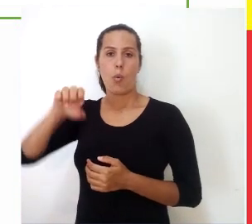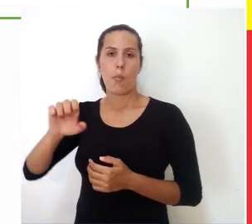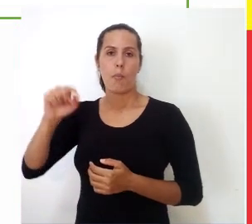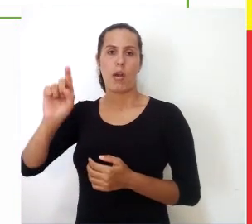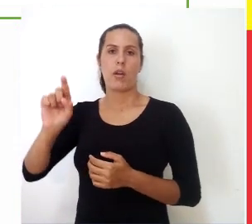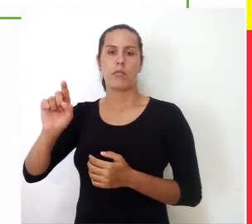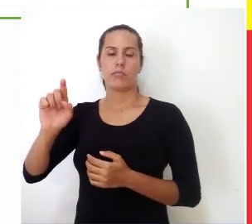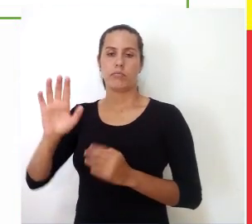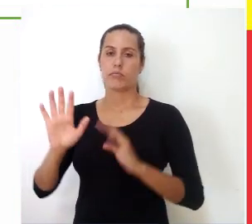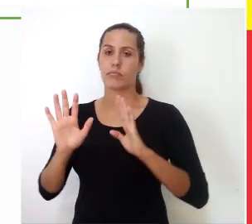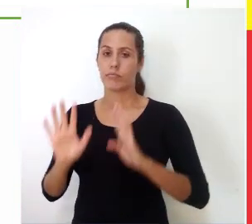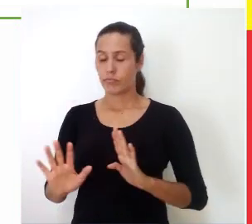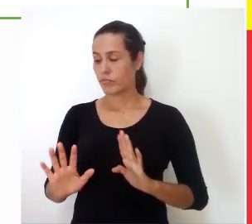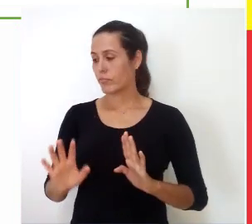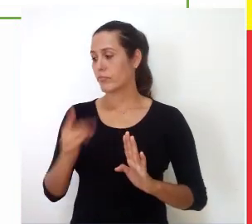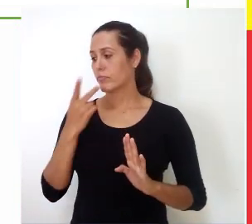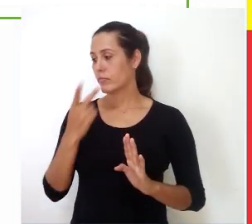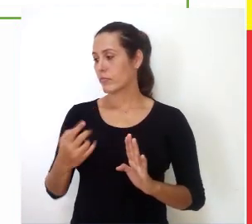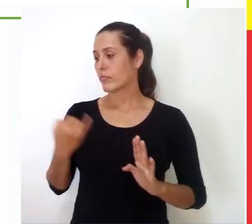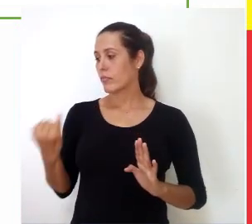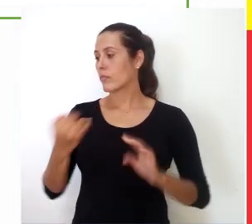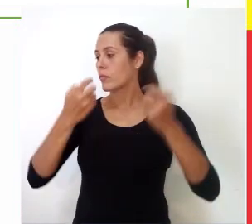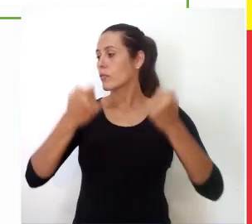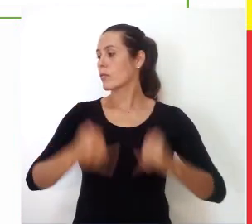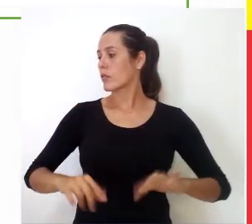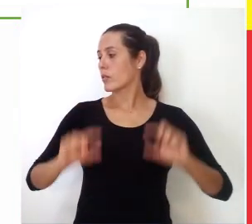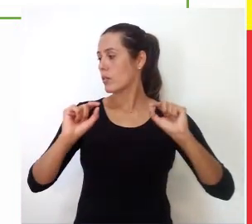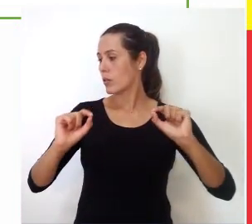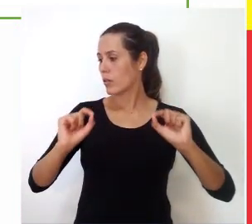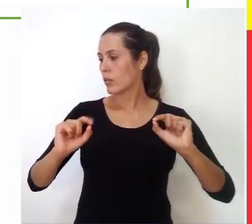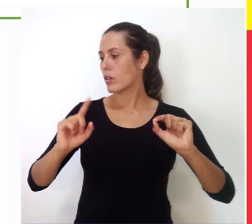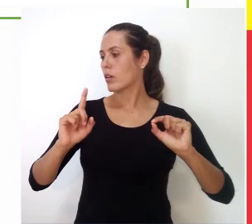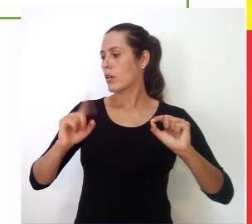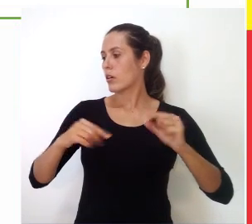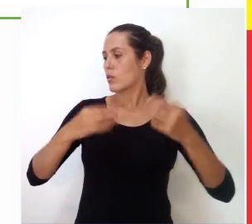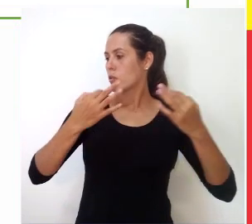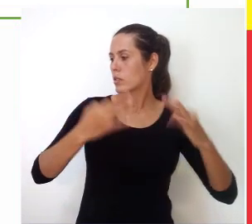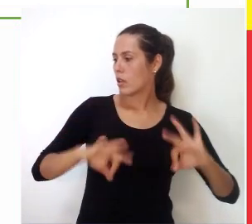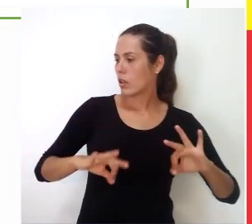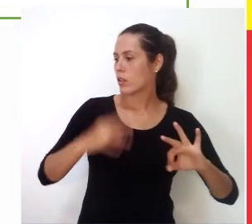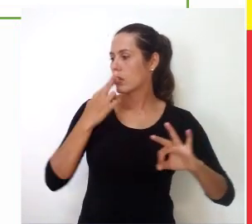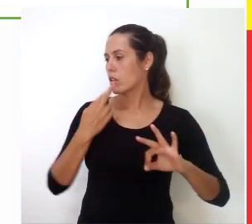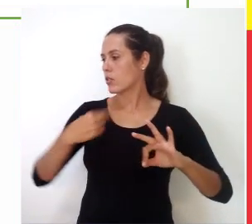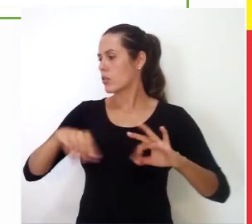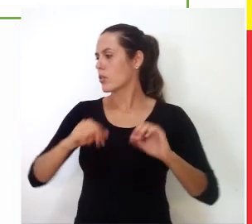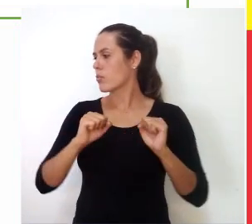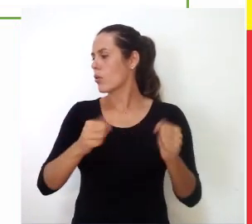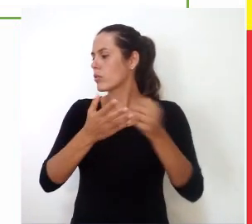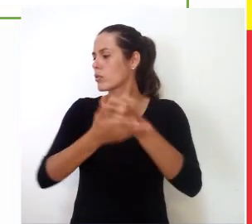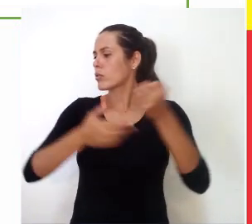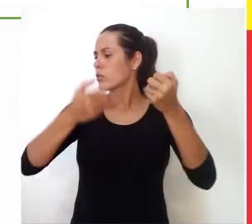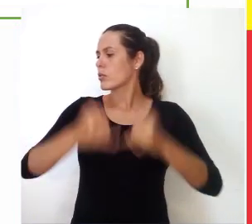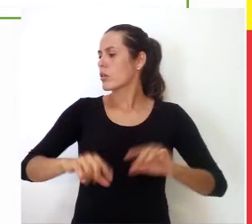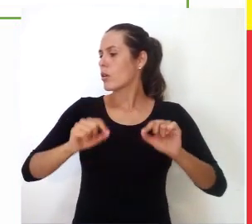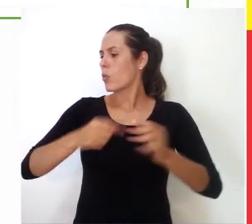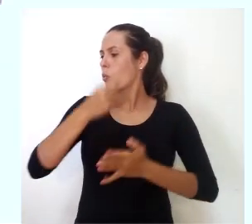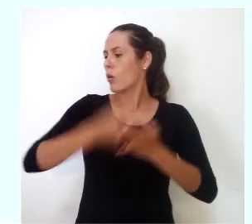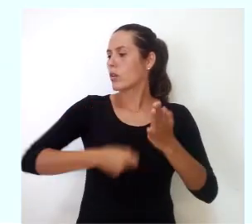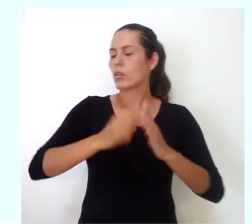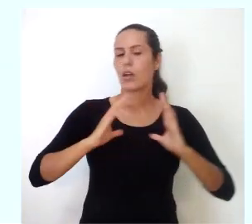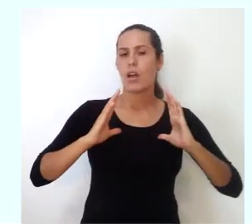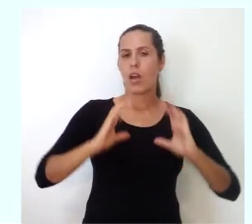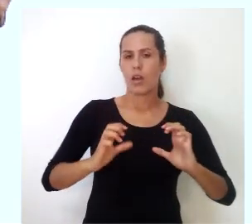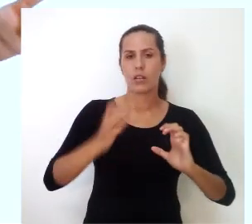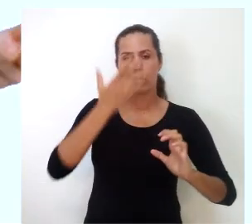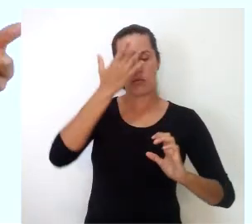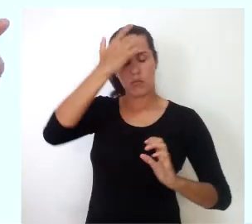exigências éticas com uma autoridade bem diferente do que uma simples instância humana. Ou seja, o fiel,